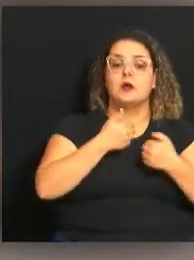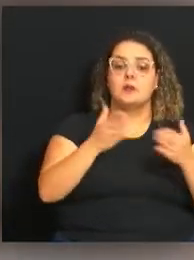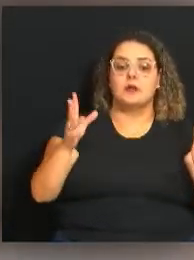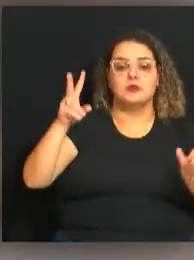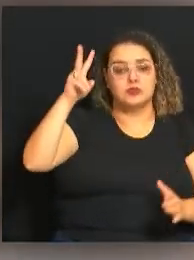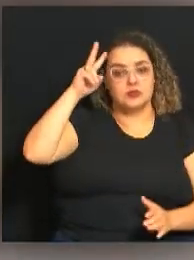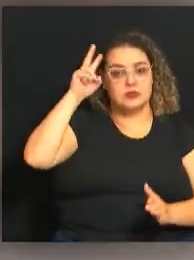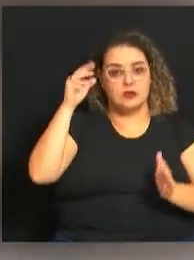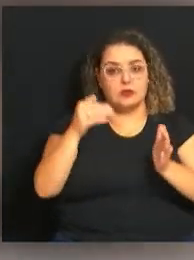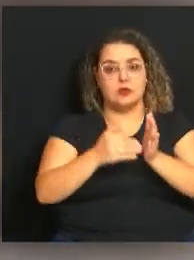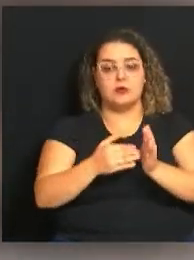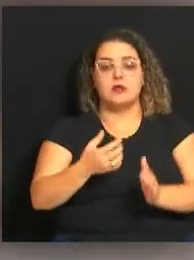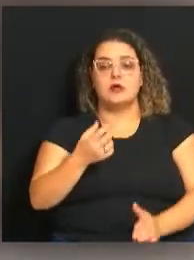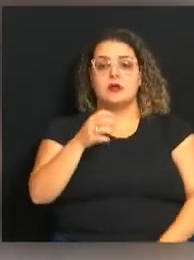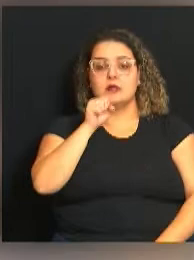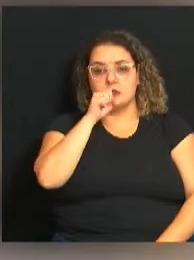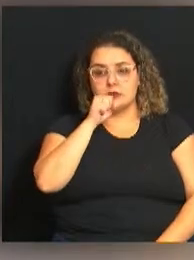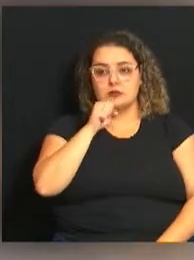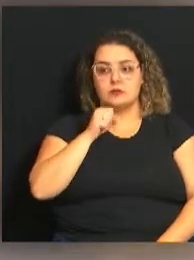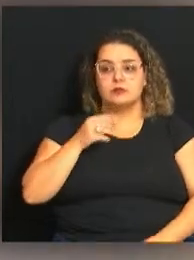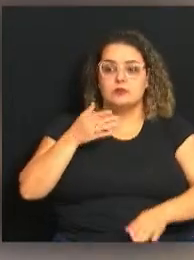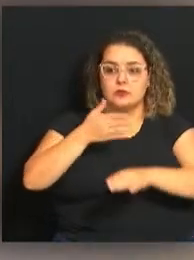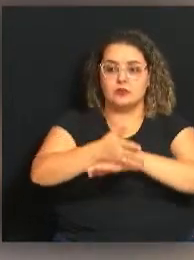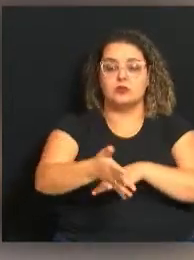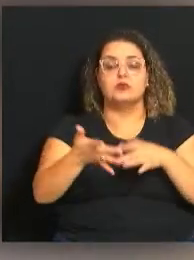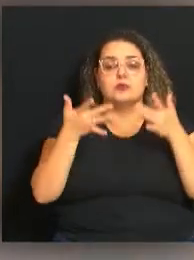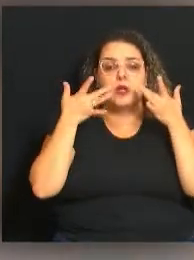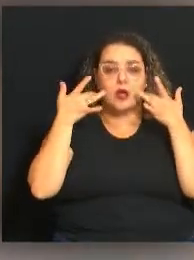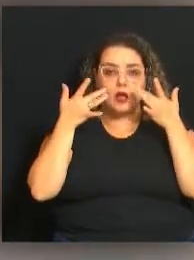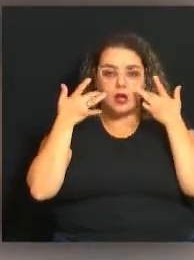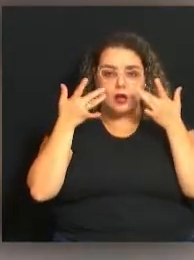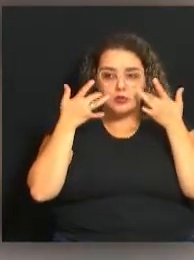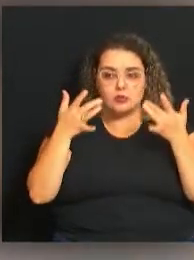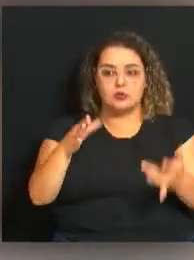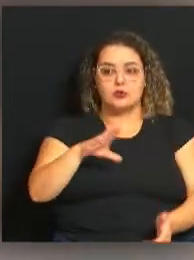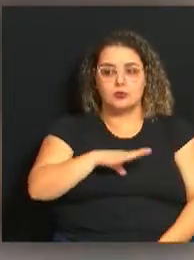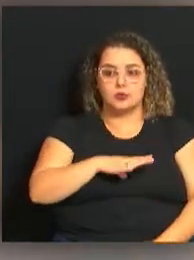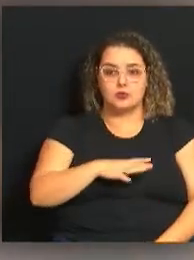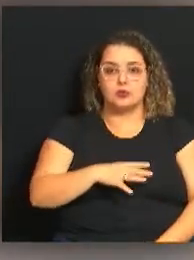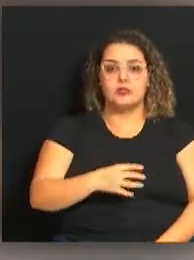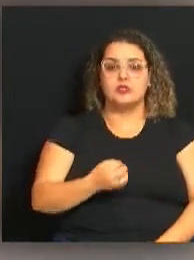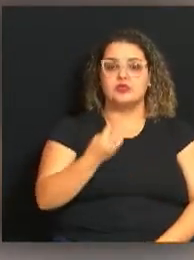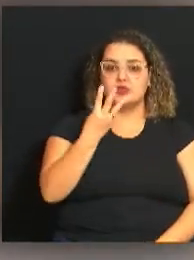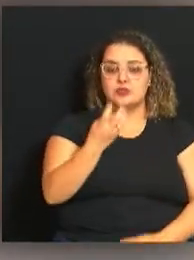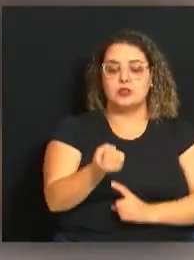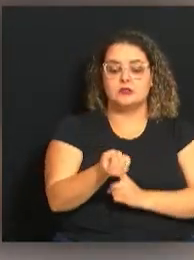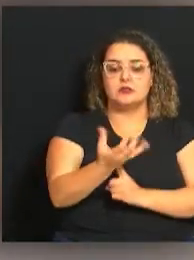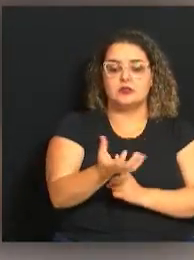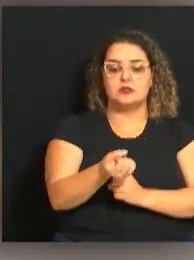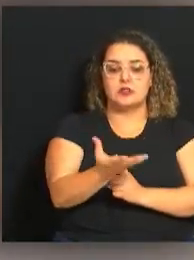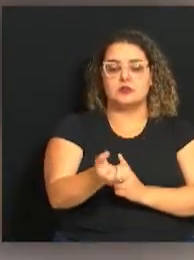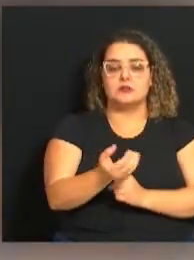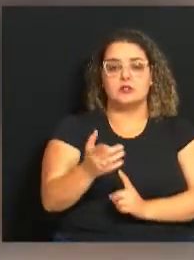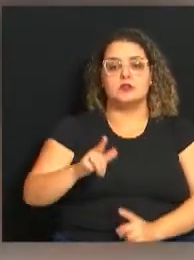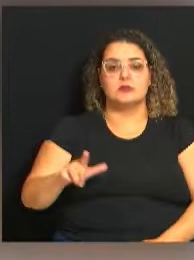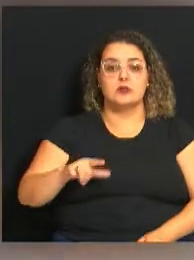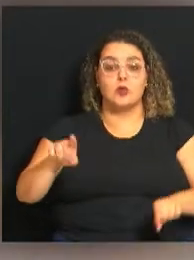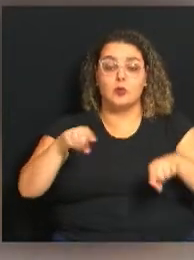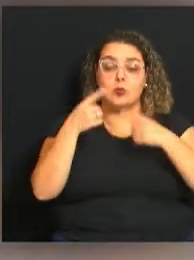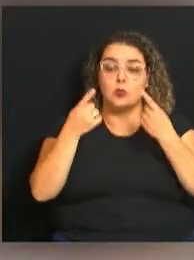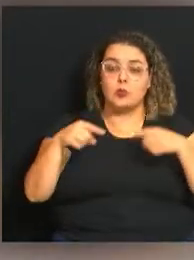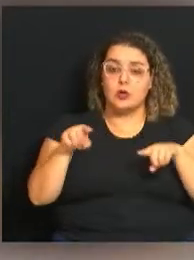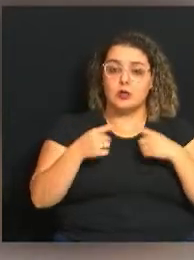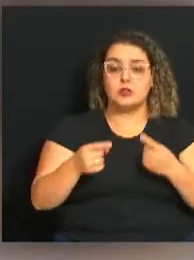sábado no hall de entrada do Teatro Municipal e de 3 saraus literários musicais no